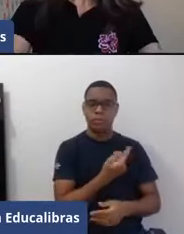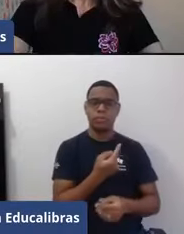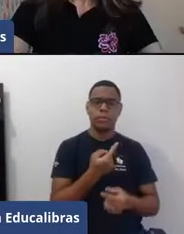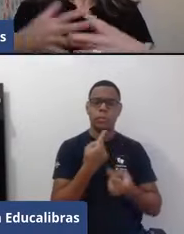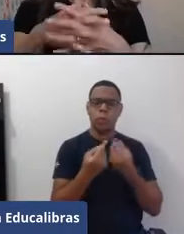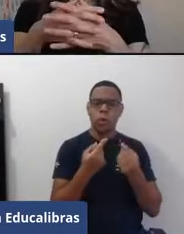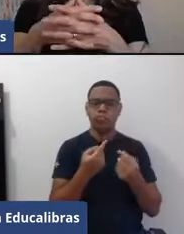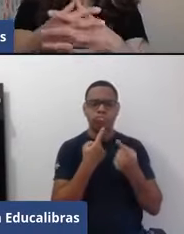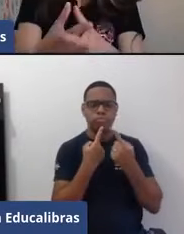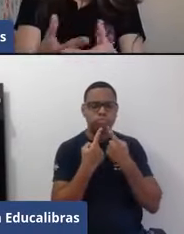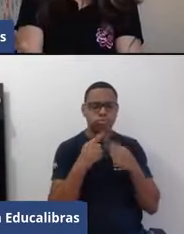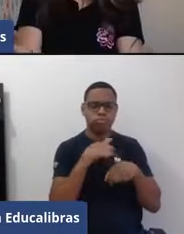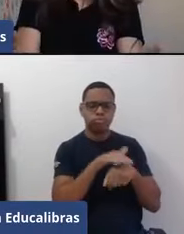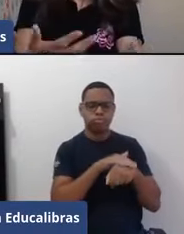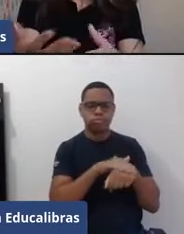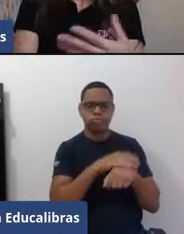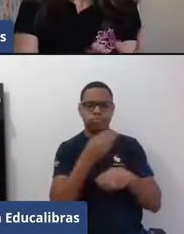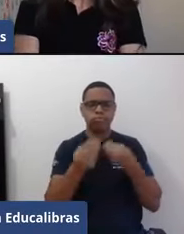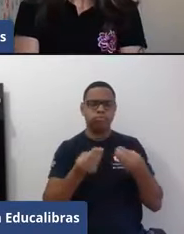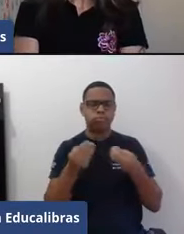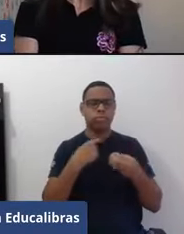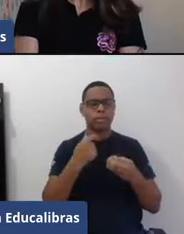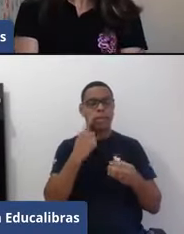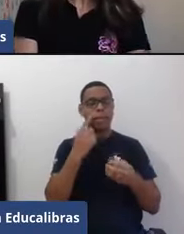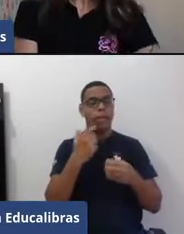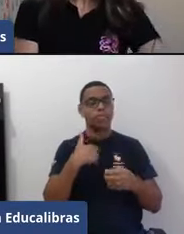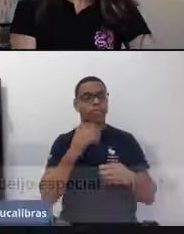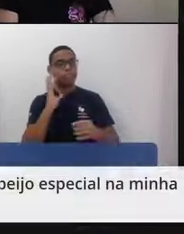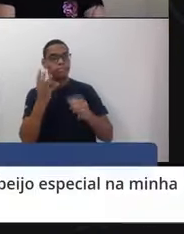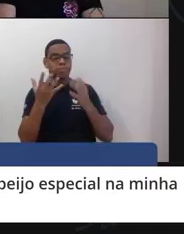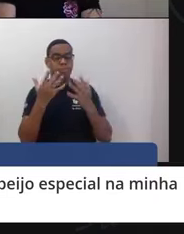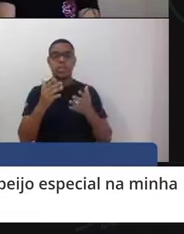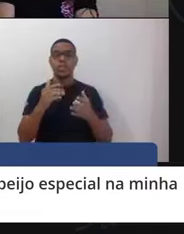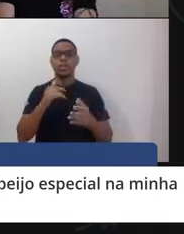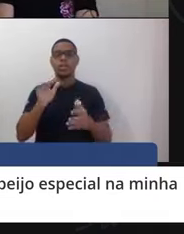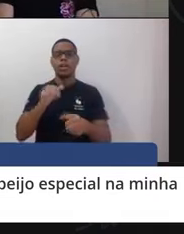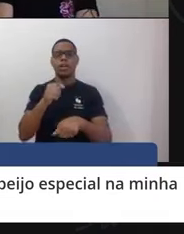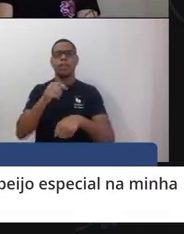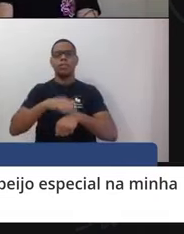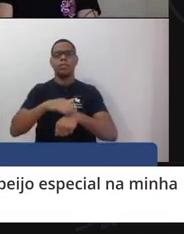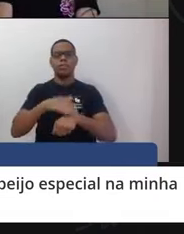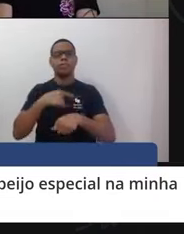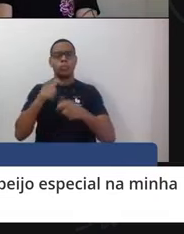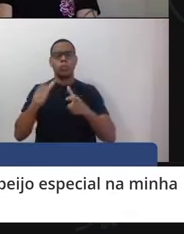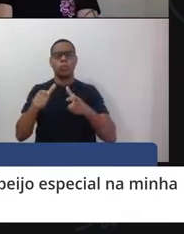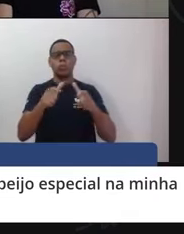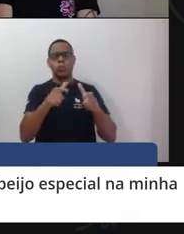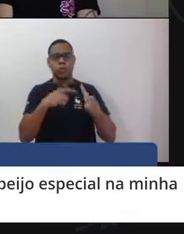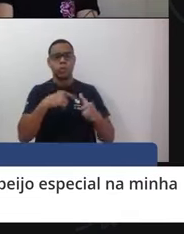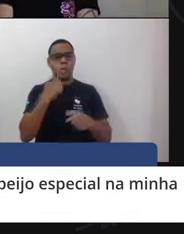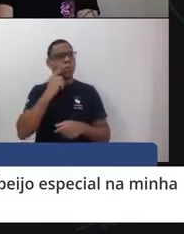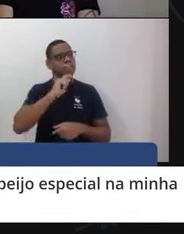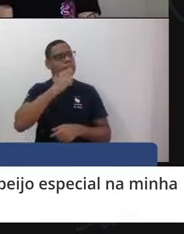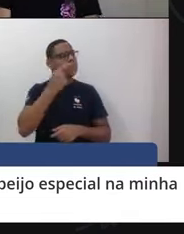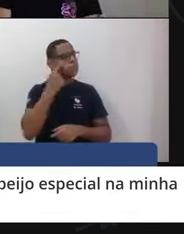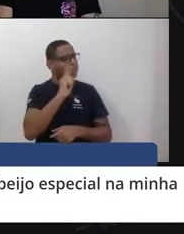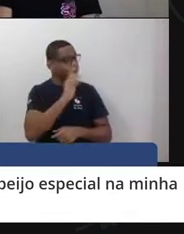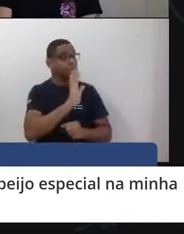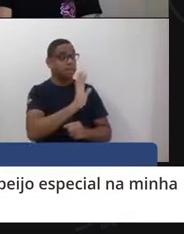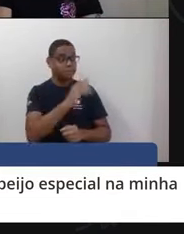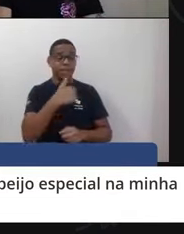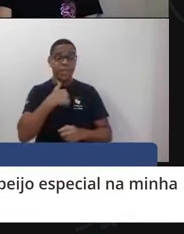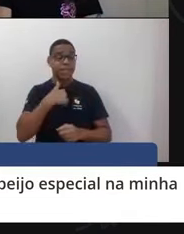paralelas aí e cruzando muitos desses caminhos. E nós estivemos durante muito tempo em lugares, Cid, olha que interessante, ao mesmo tempo